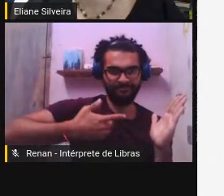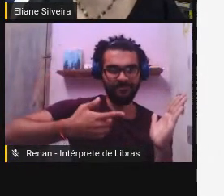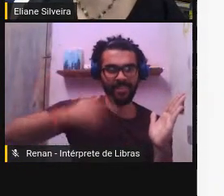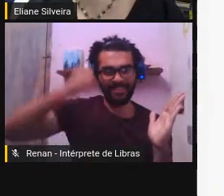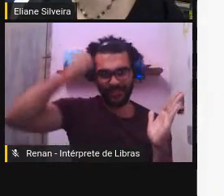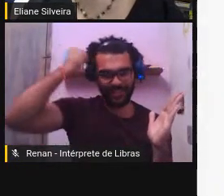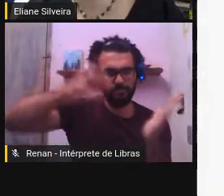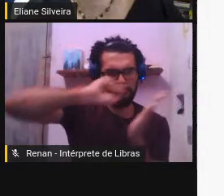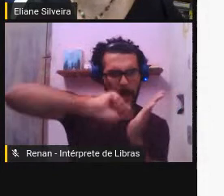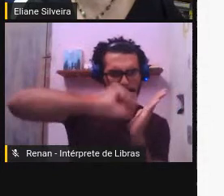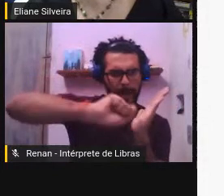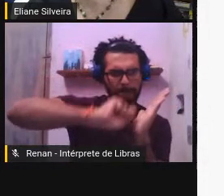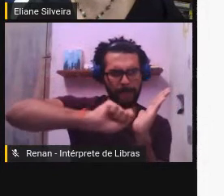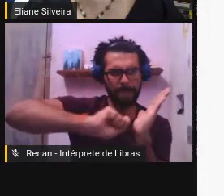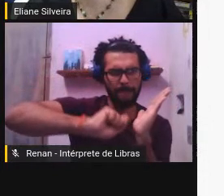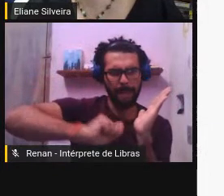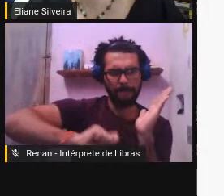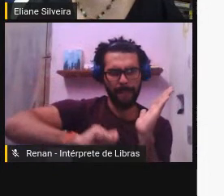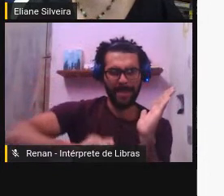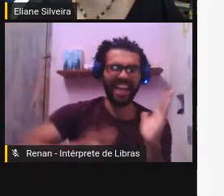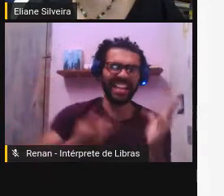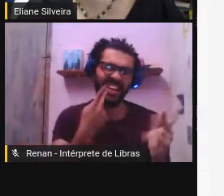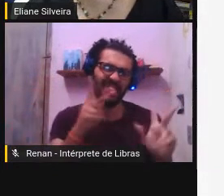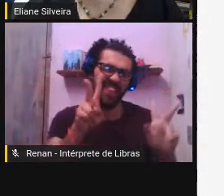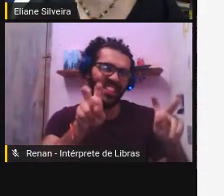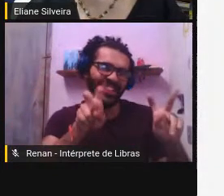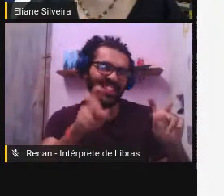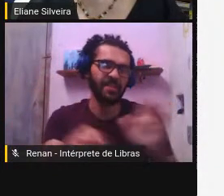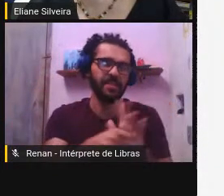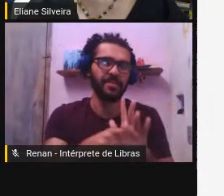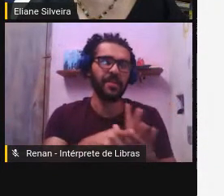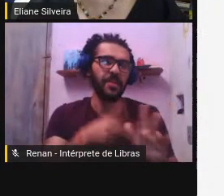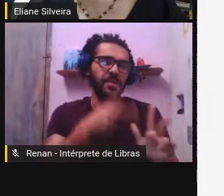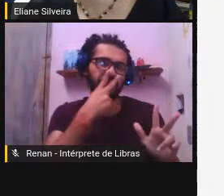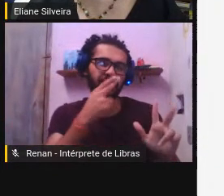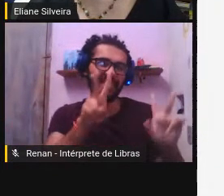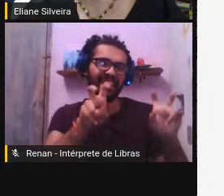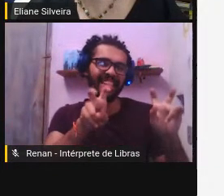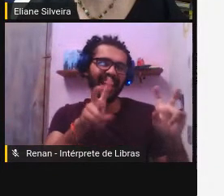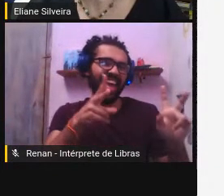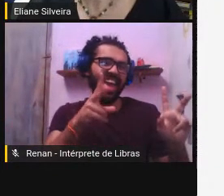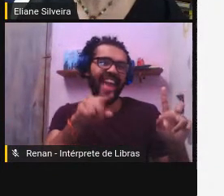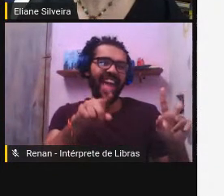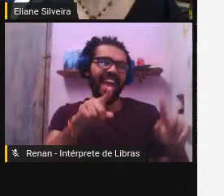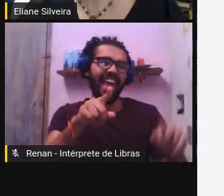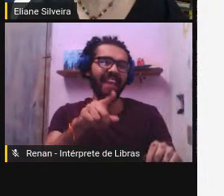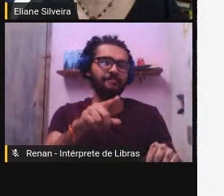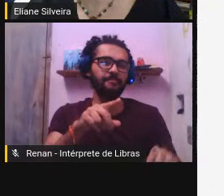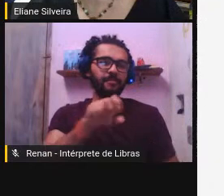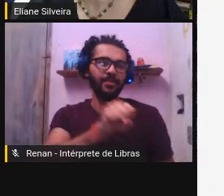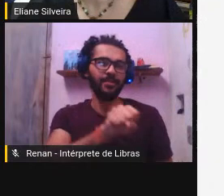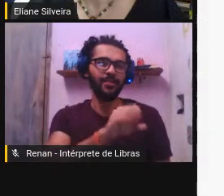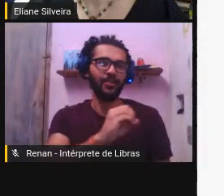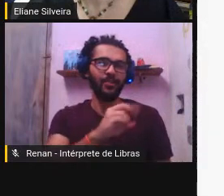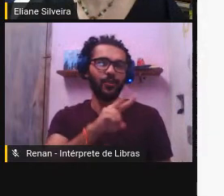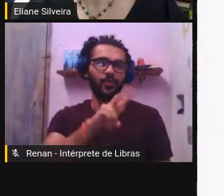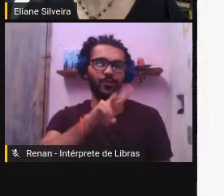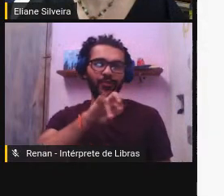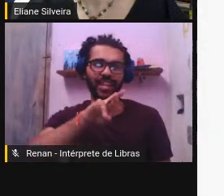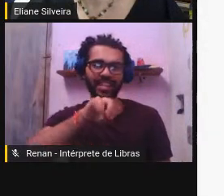foi conhecido de souvenir, que é lembrança em francês. Então, o Stryber,